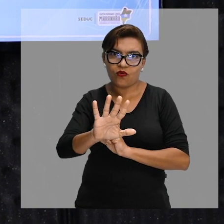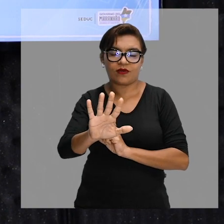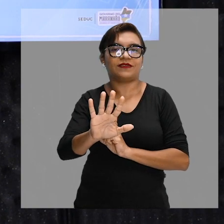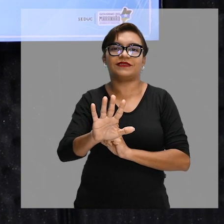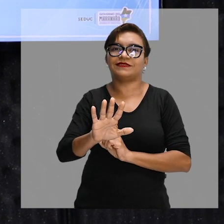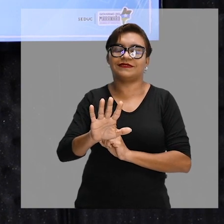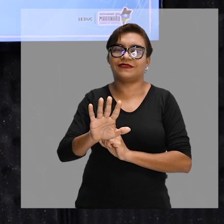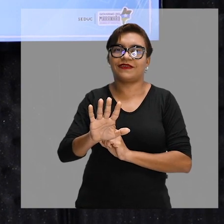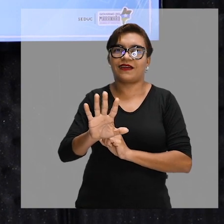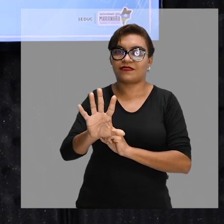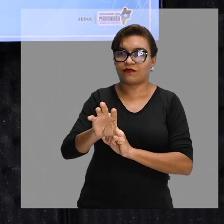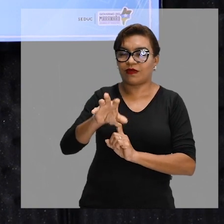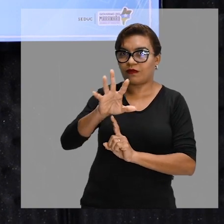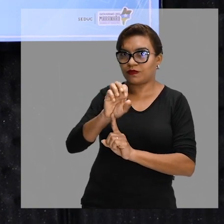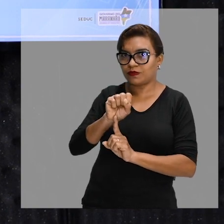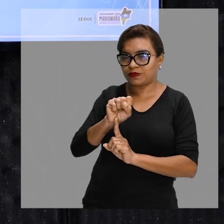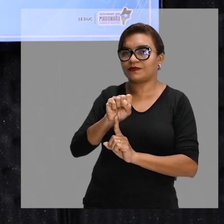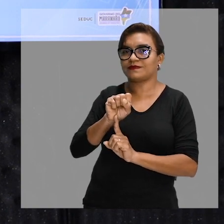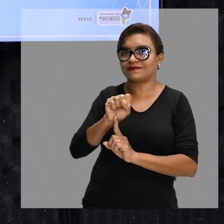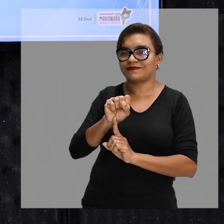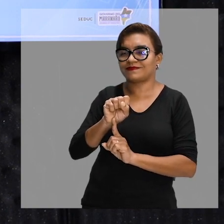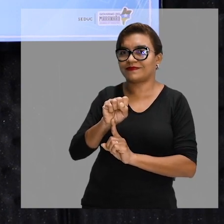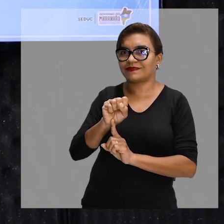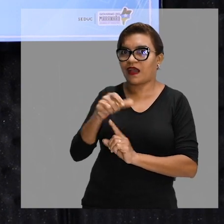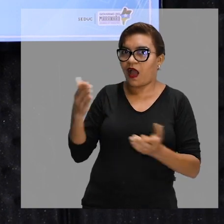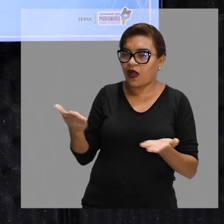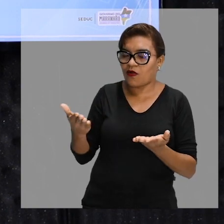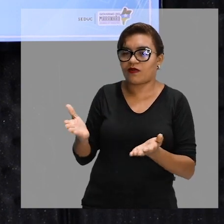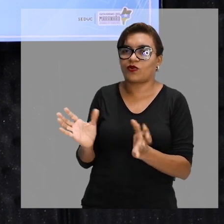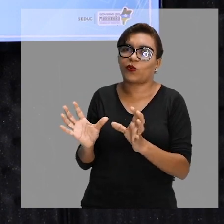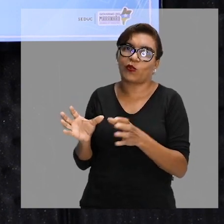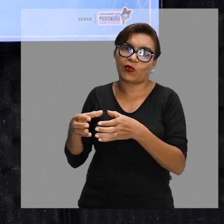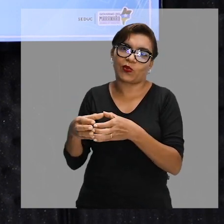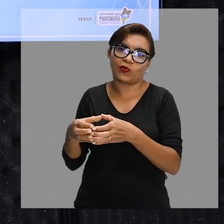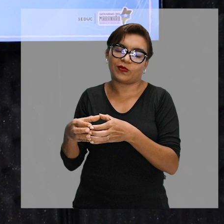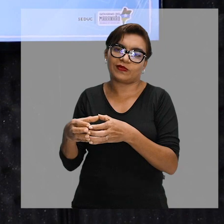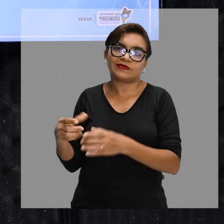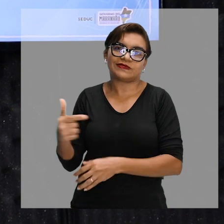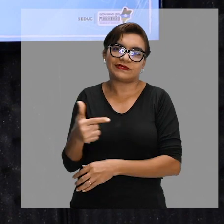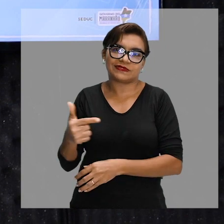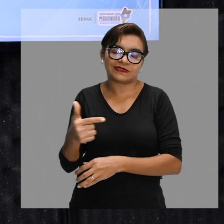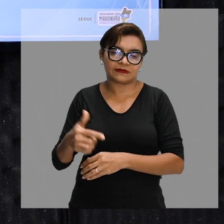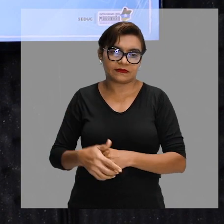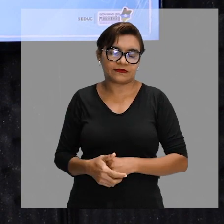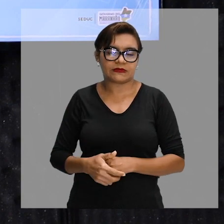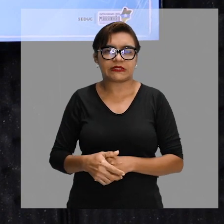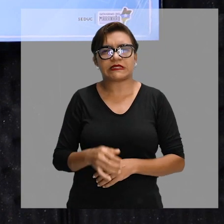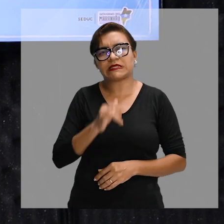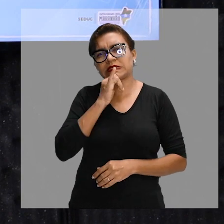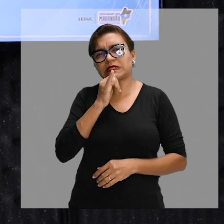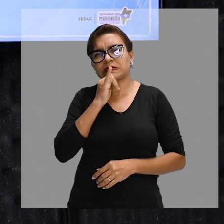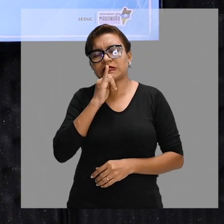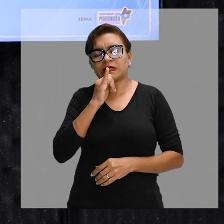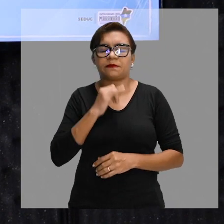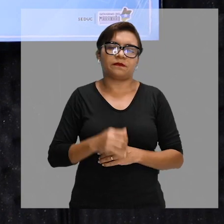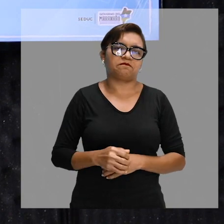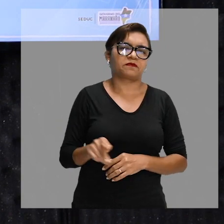luz secundária, tá ok? E o Sol, professor? Se o Sol de repente